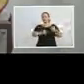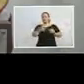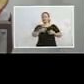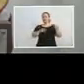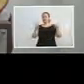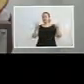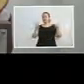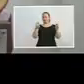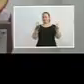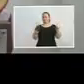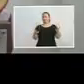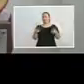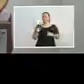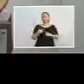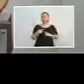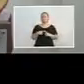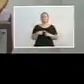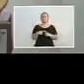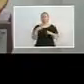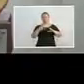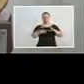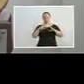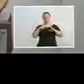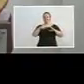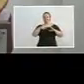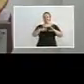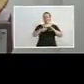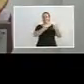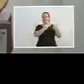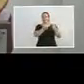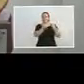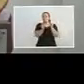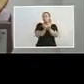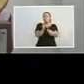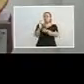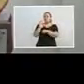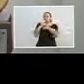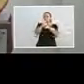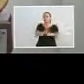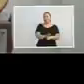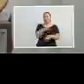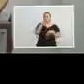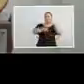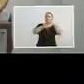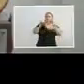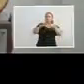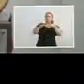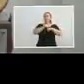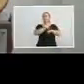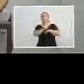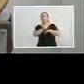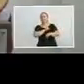sentido de que a Câmara como um todo pudesse contribuir com sugestões ou que